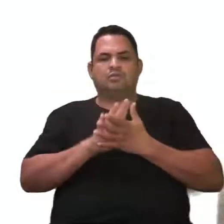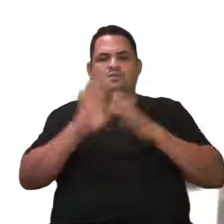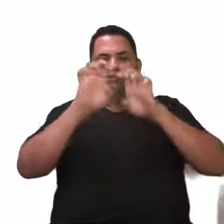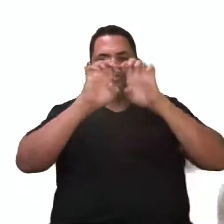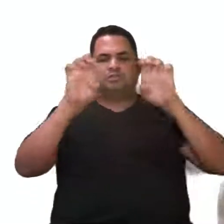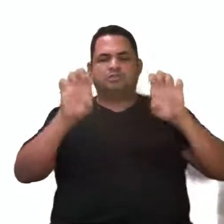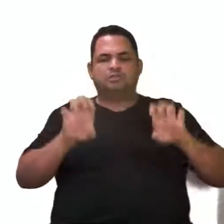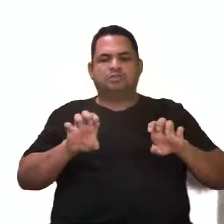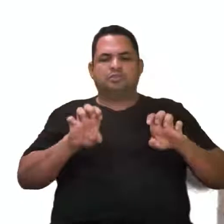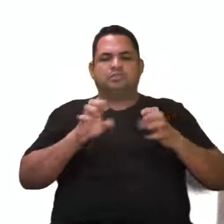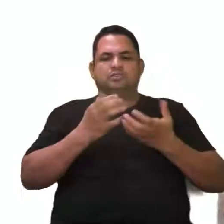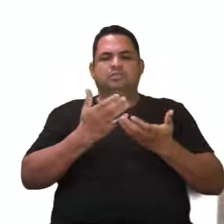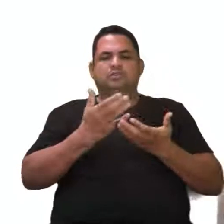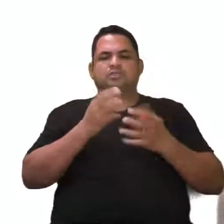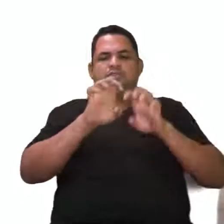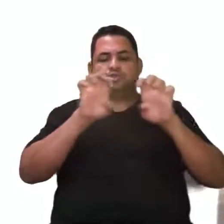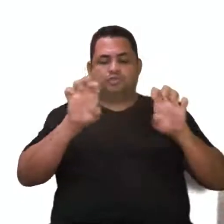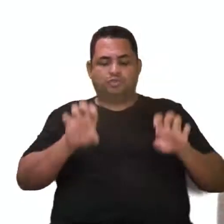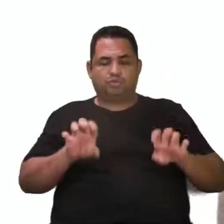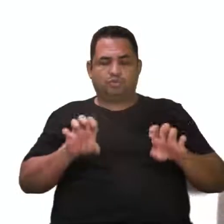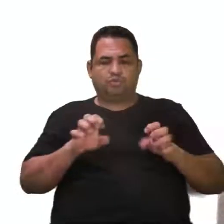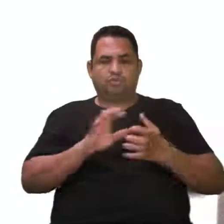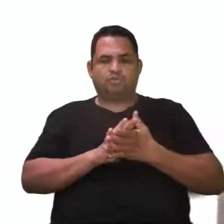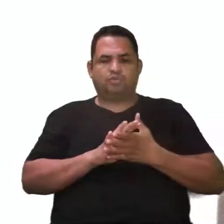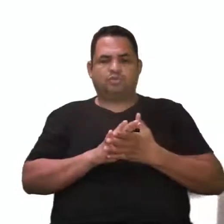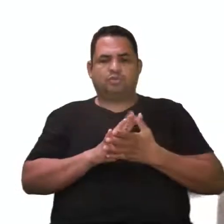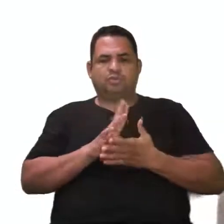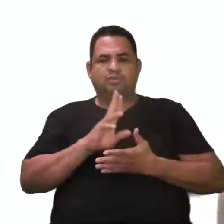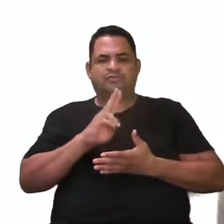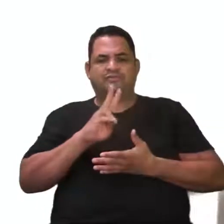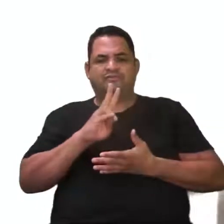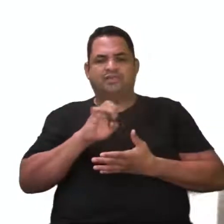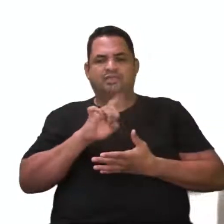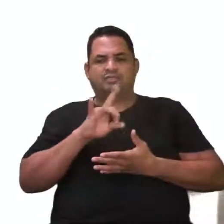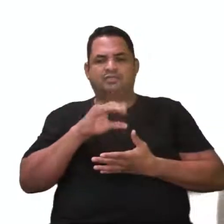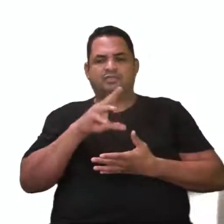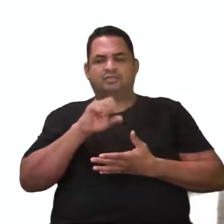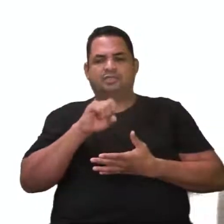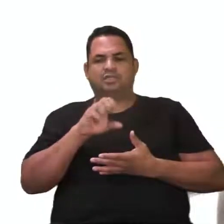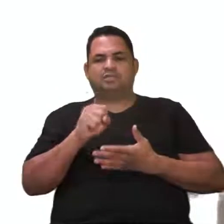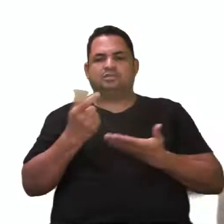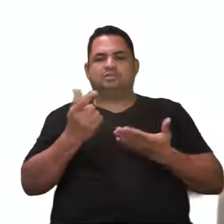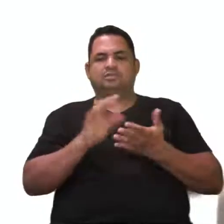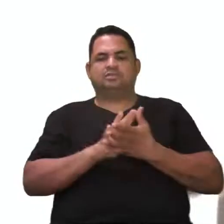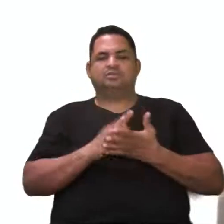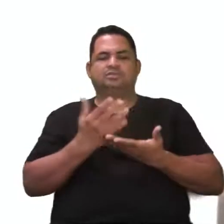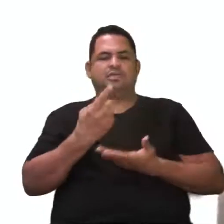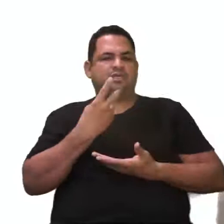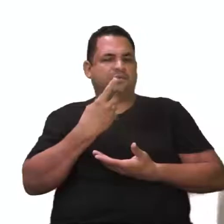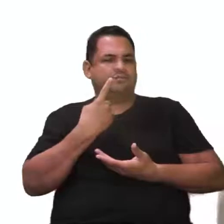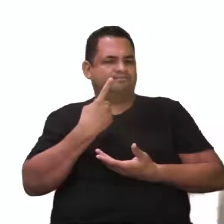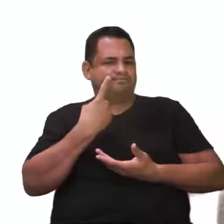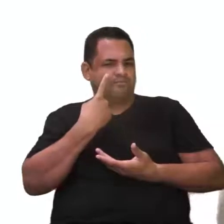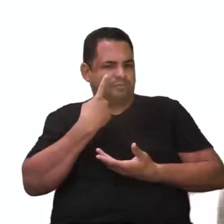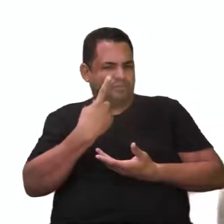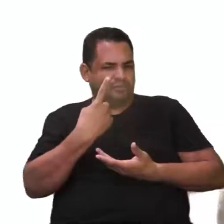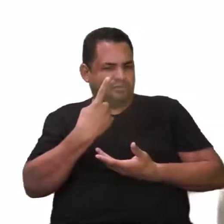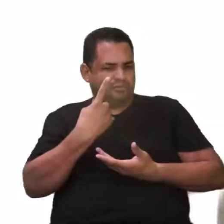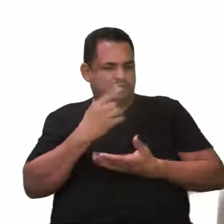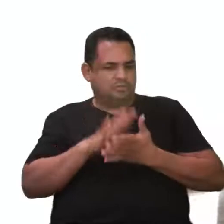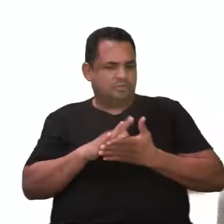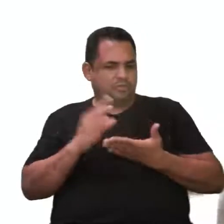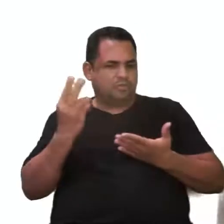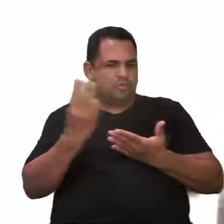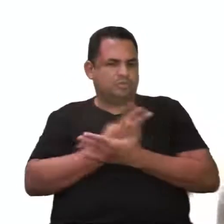vestigiais. Aí eu tenho certeza que você já teve alguma situação familiar em que